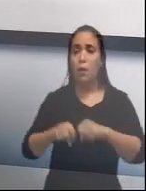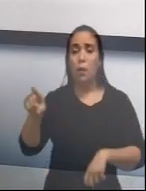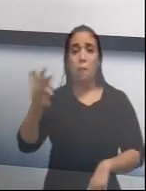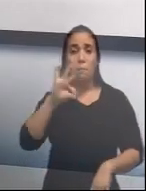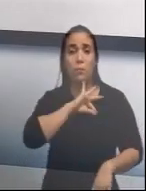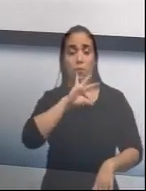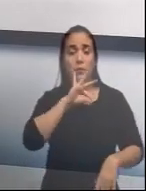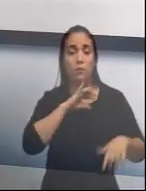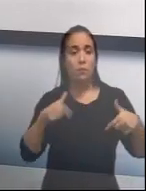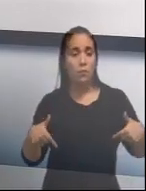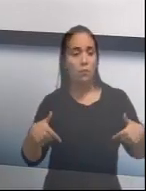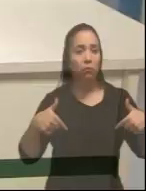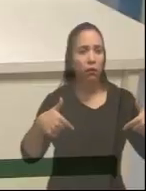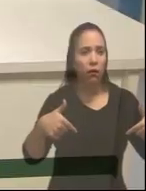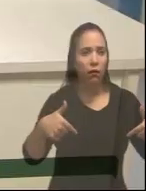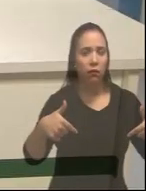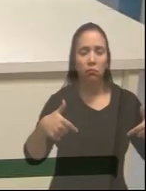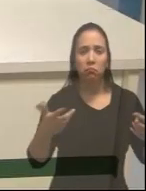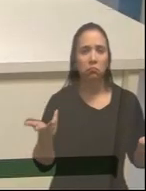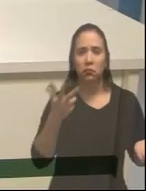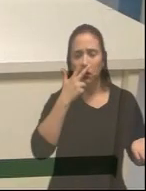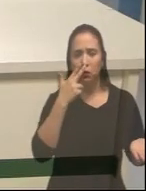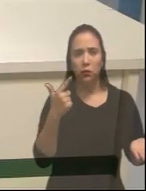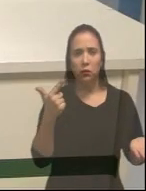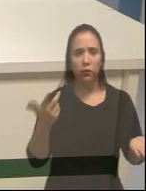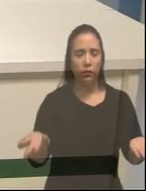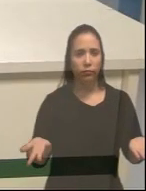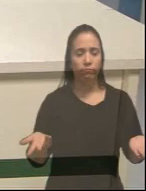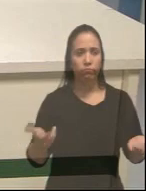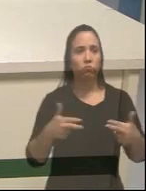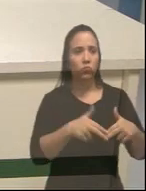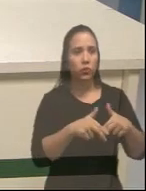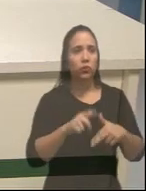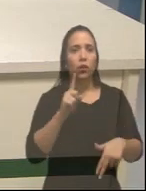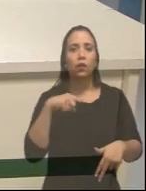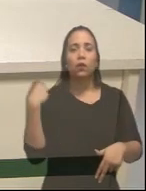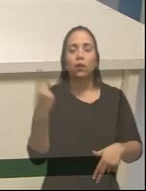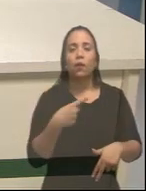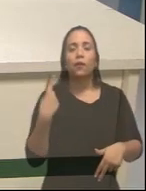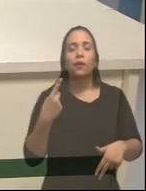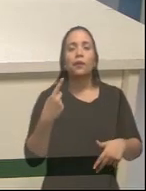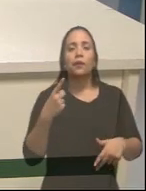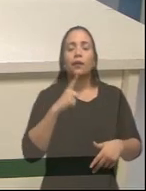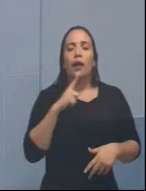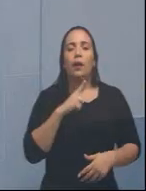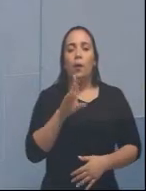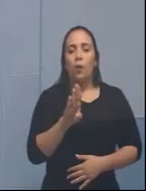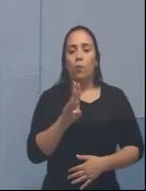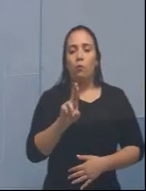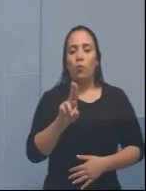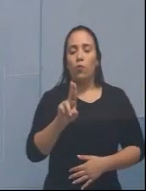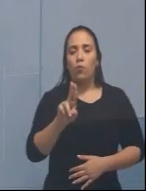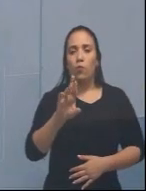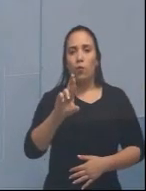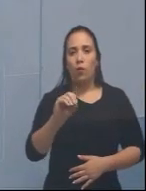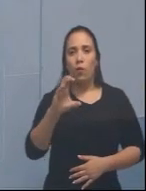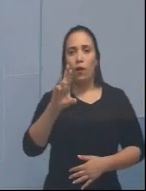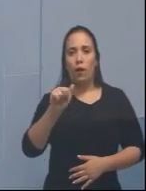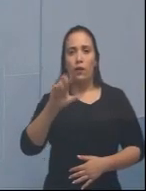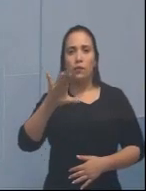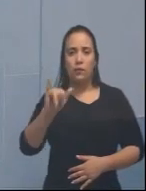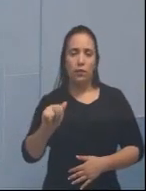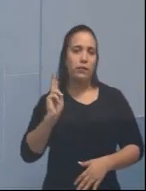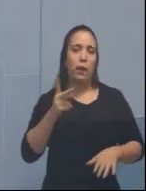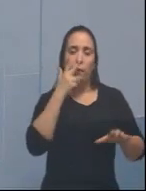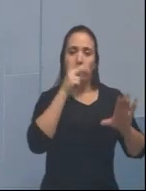para agir, age contra o cidadão. Nós somos refém da burocracia. Tanto da burocracia pública, como